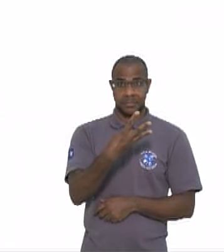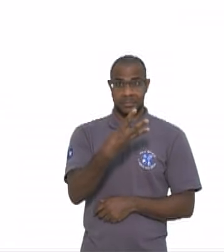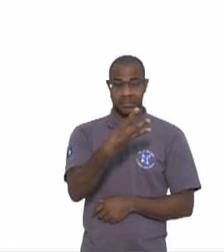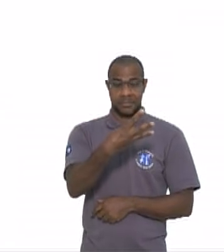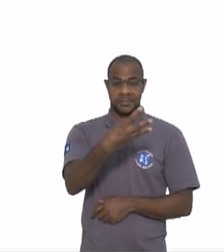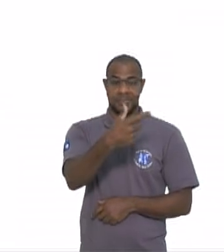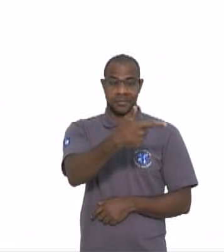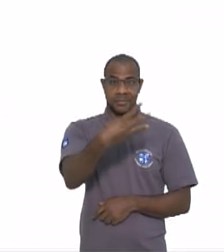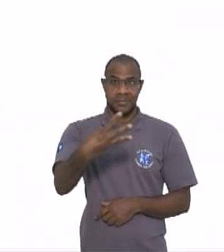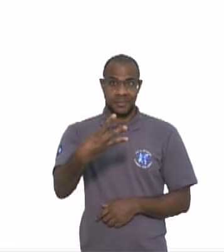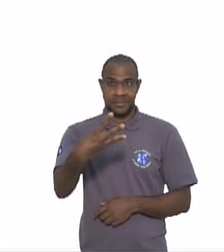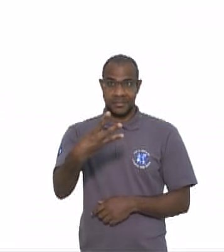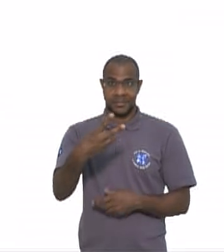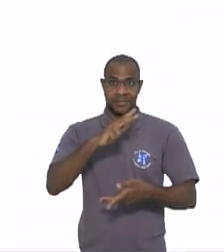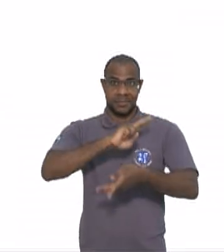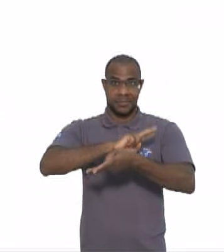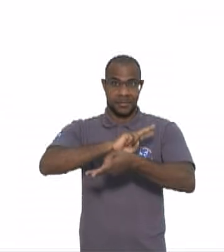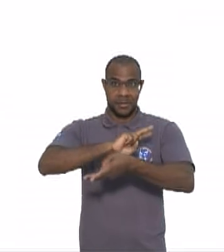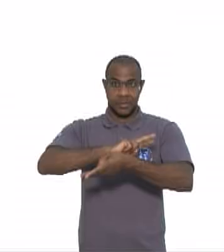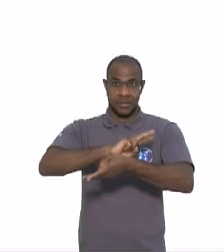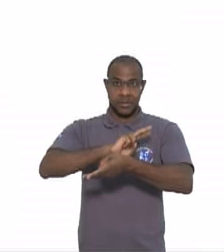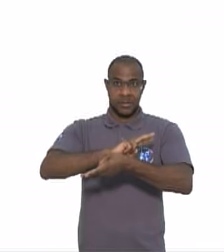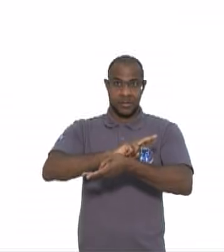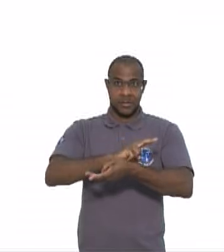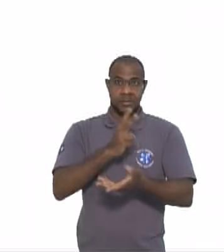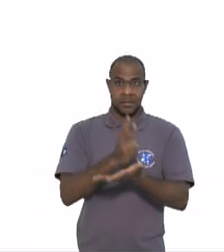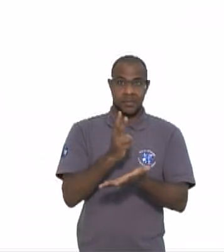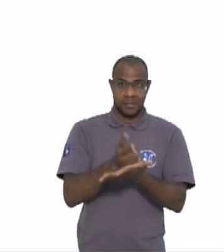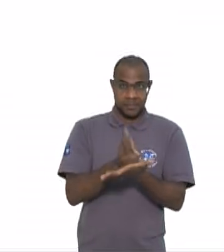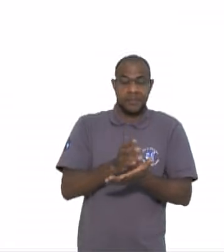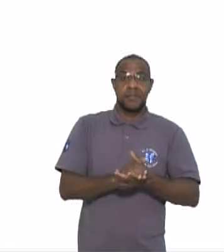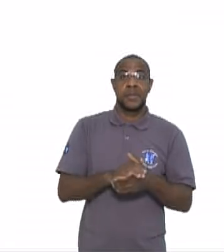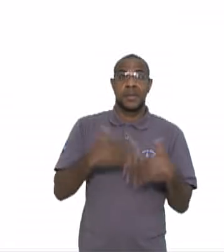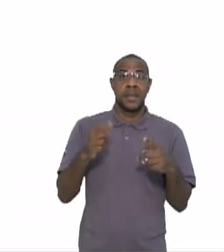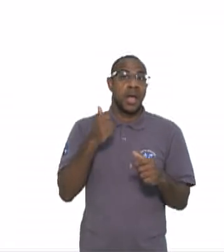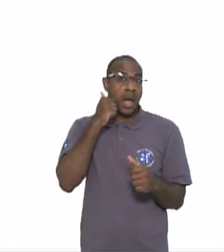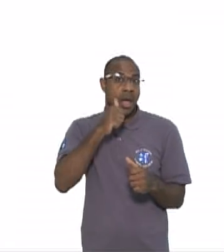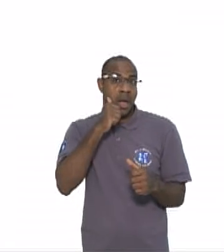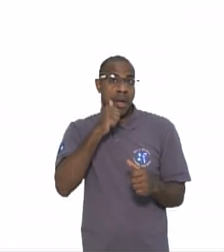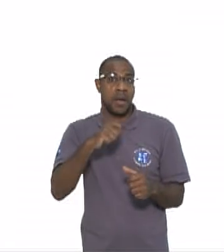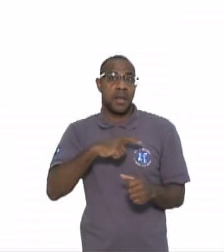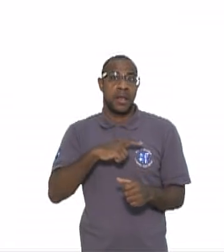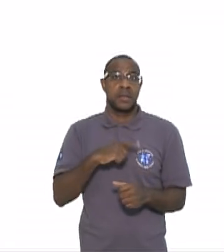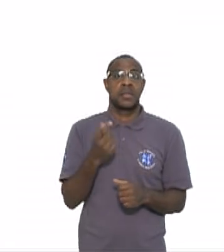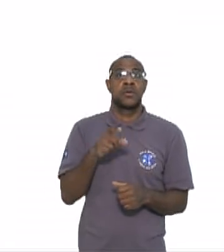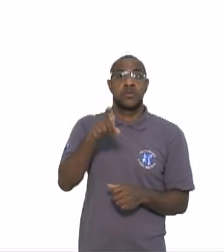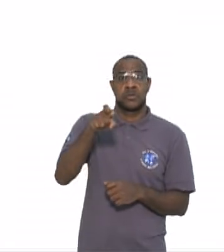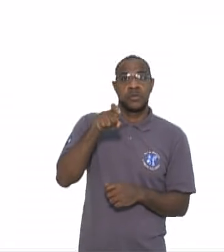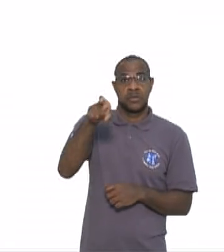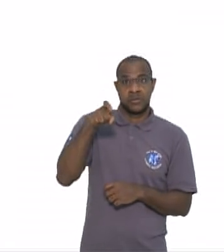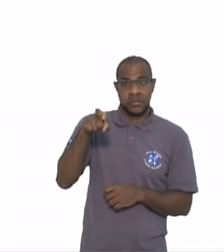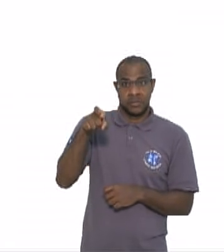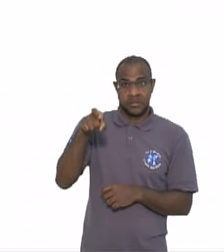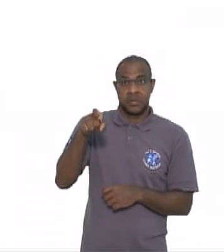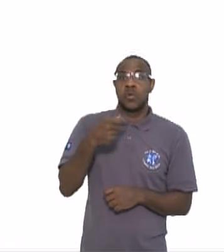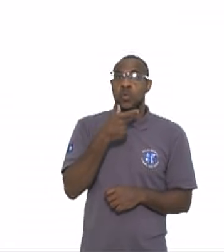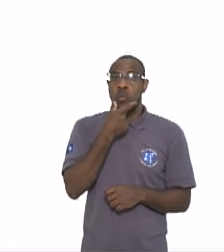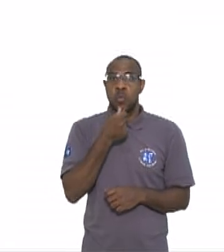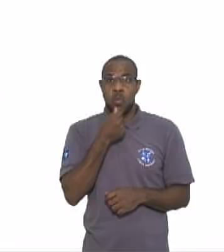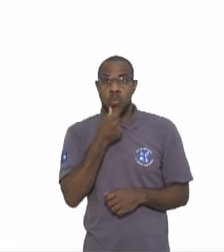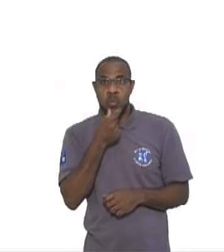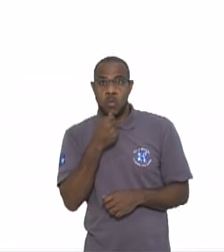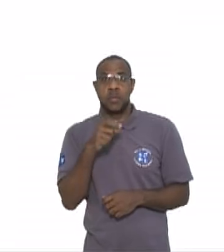cromossomos, sendo um par de cromossomos denominados de sexuais. As mulheres possuem um par XX e o homem o